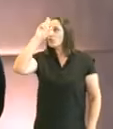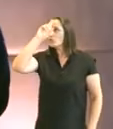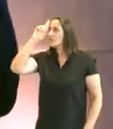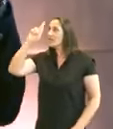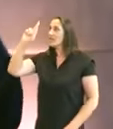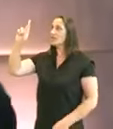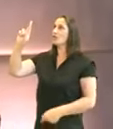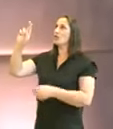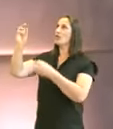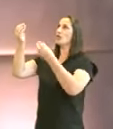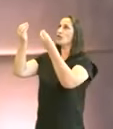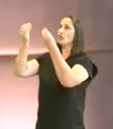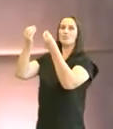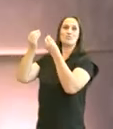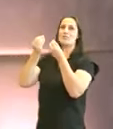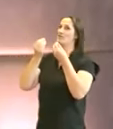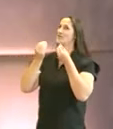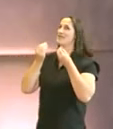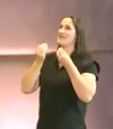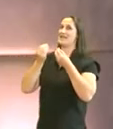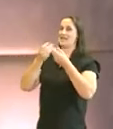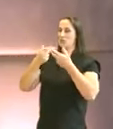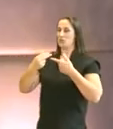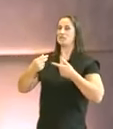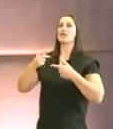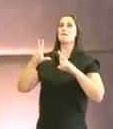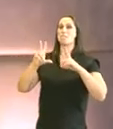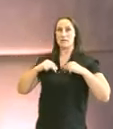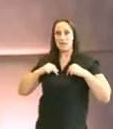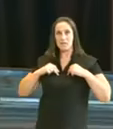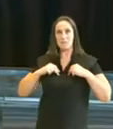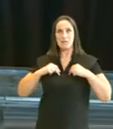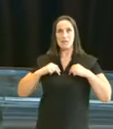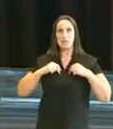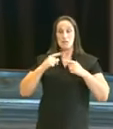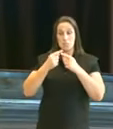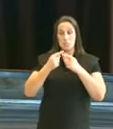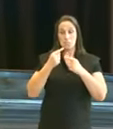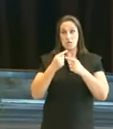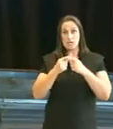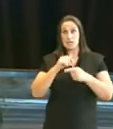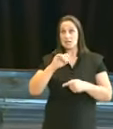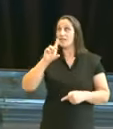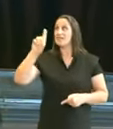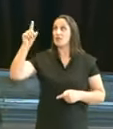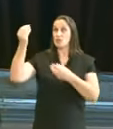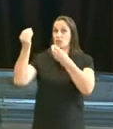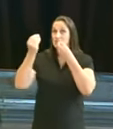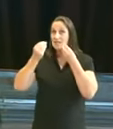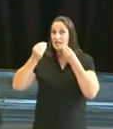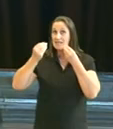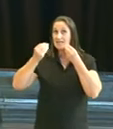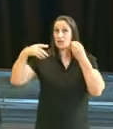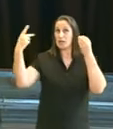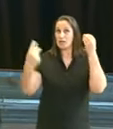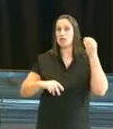que nós merecemos. Porque se Deus nos desse o que a gente merece, estava todo mundo no